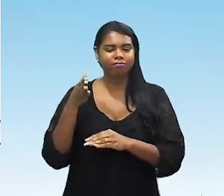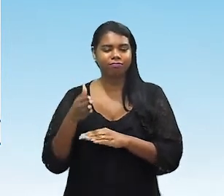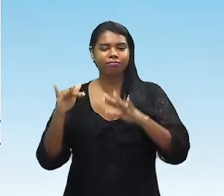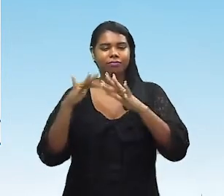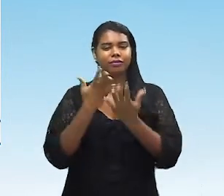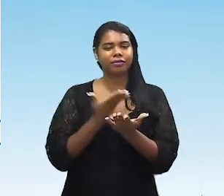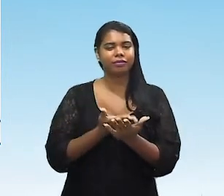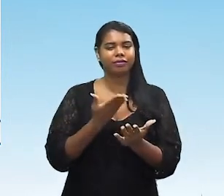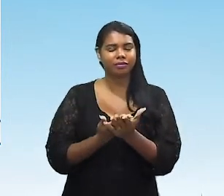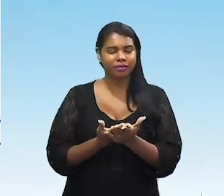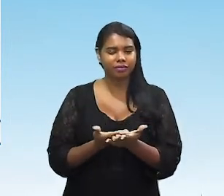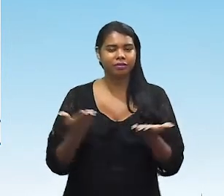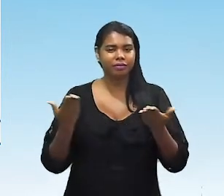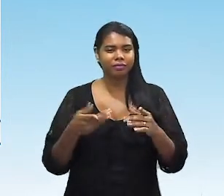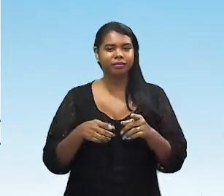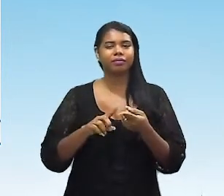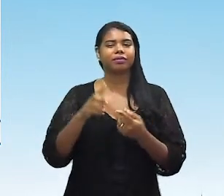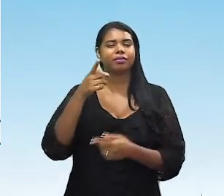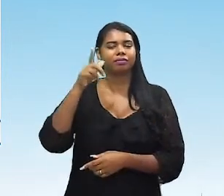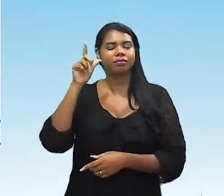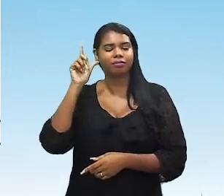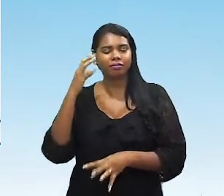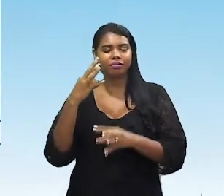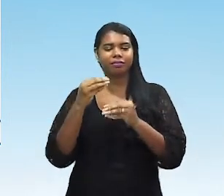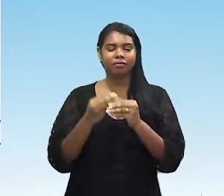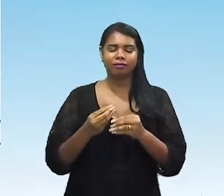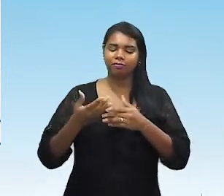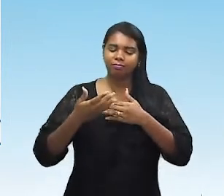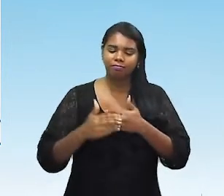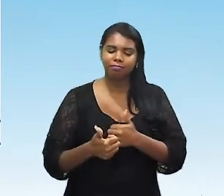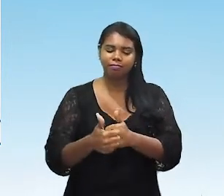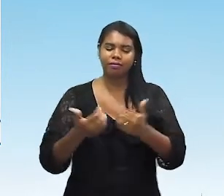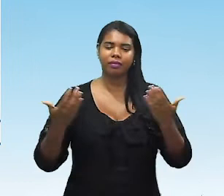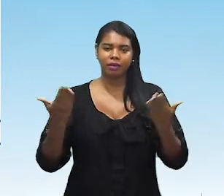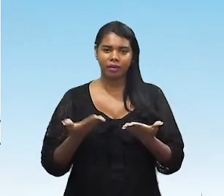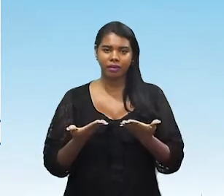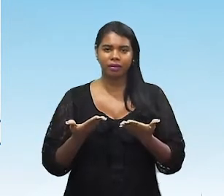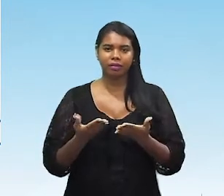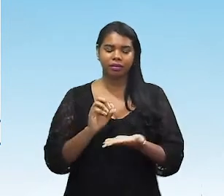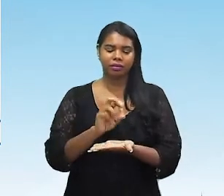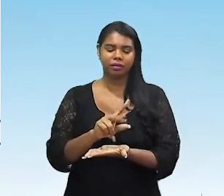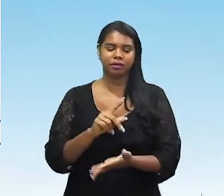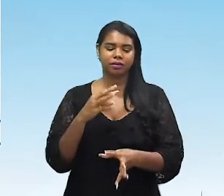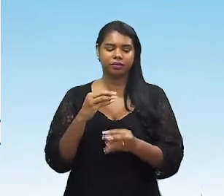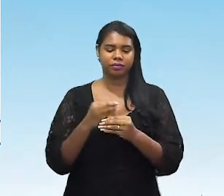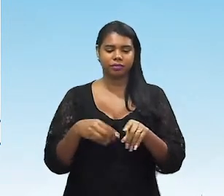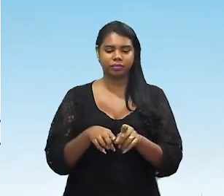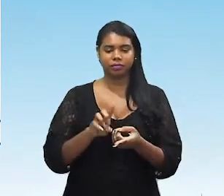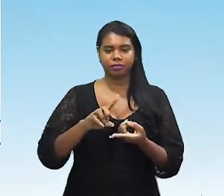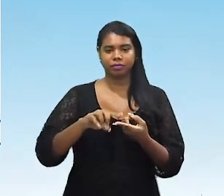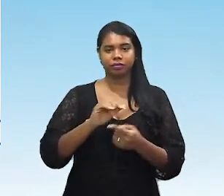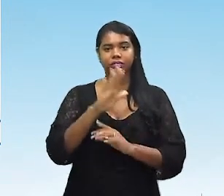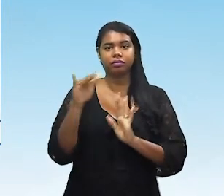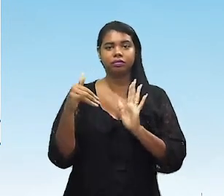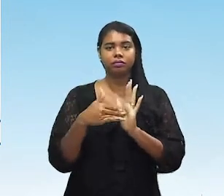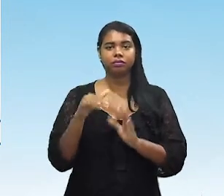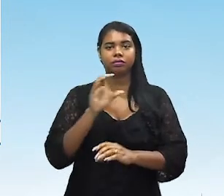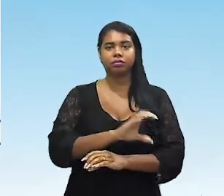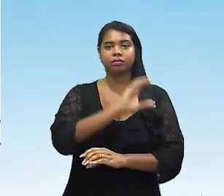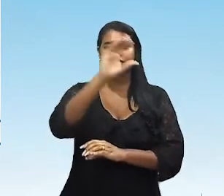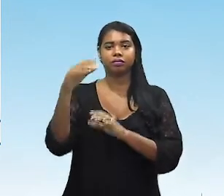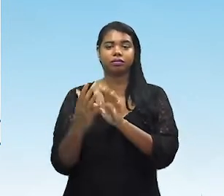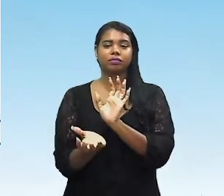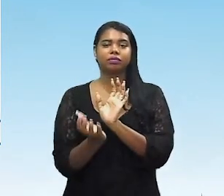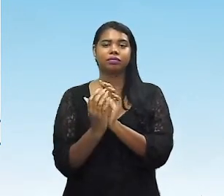antes de hoje, mas a gente está aqui seguindo firme e forte com o EducaPE para todo o estado de Pernambuco